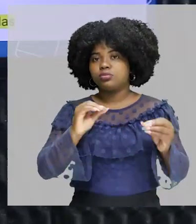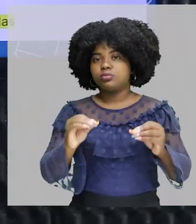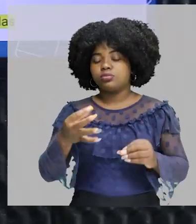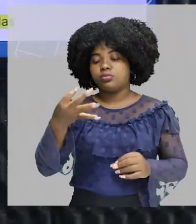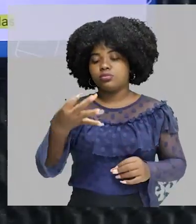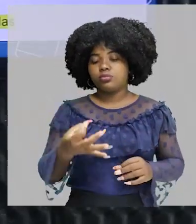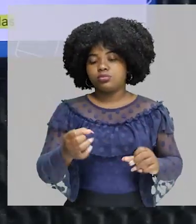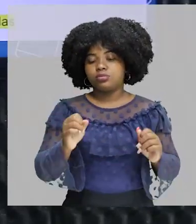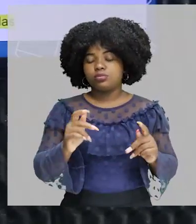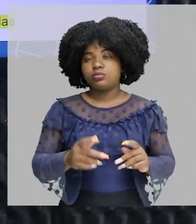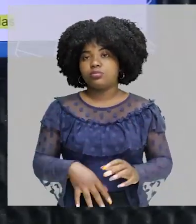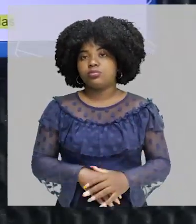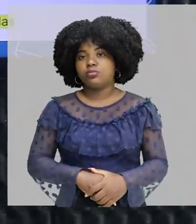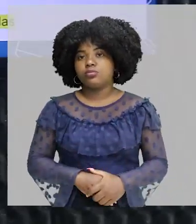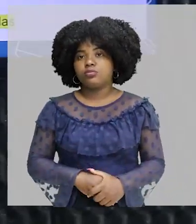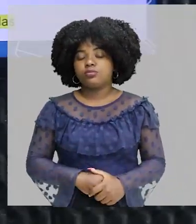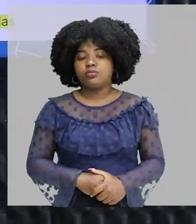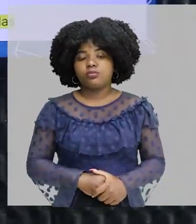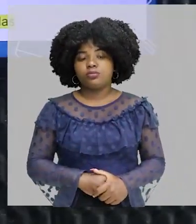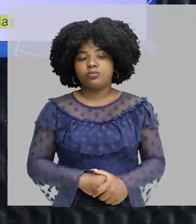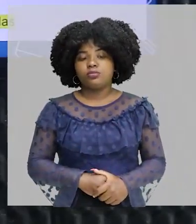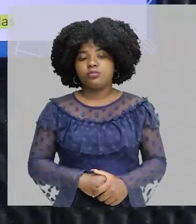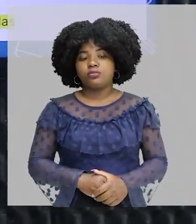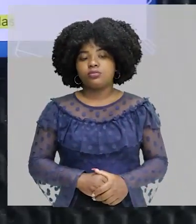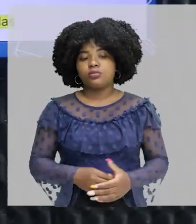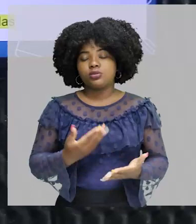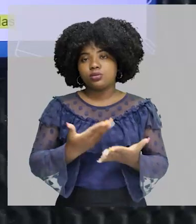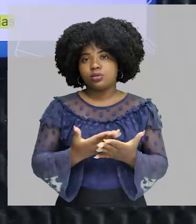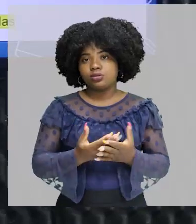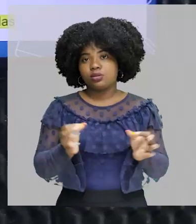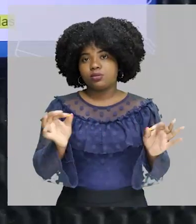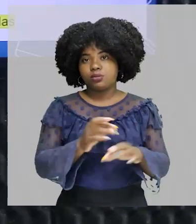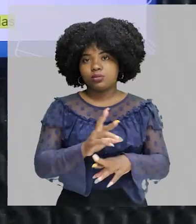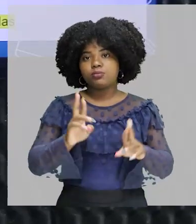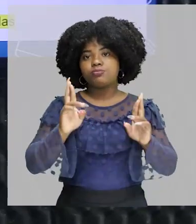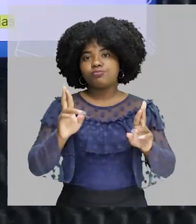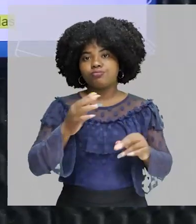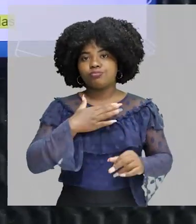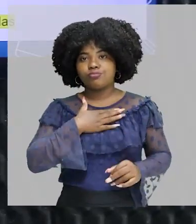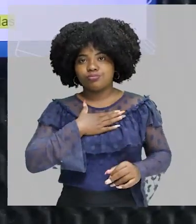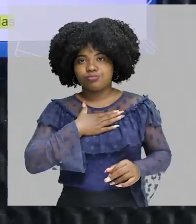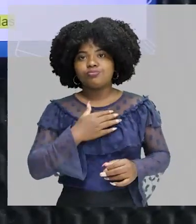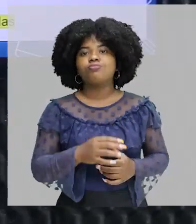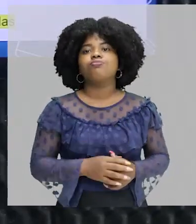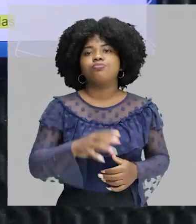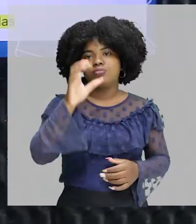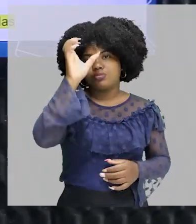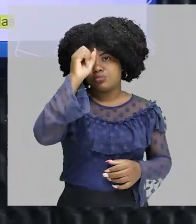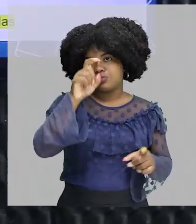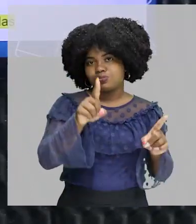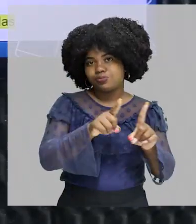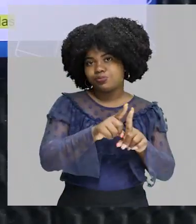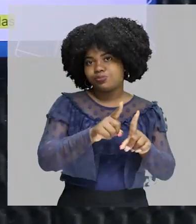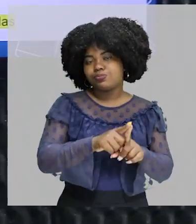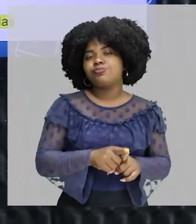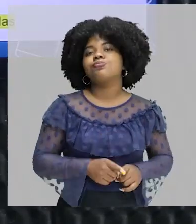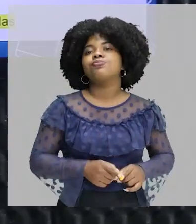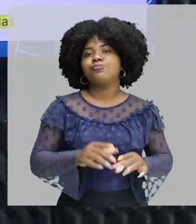científica. Beleza? Fica a dica. Turminha, essa foi a nossa aula. Espero que vocês tenham gostado e aprendido.